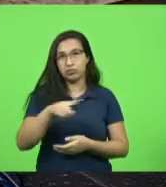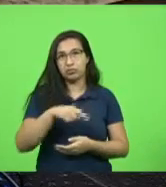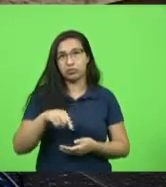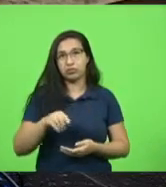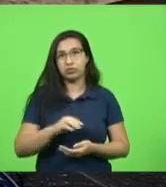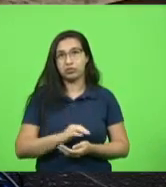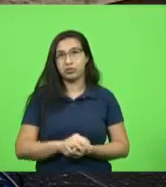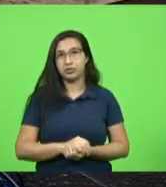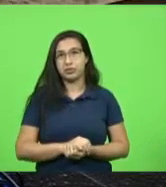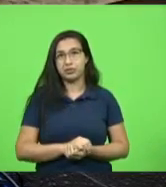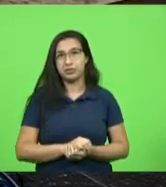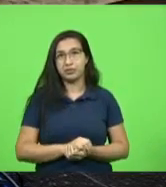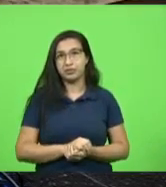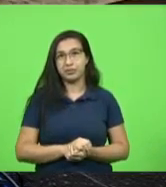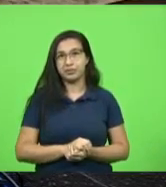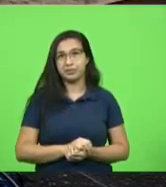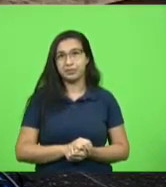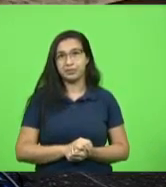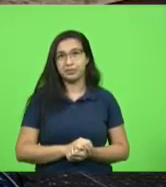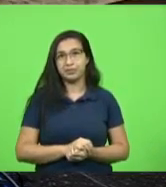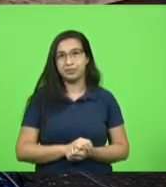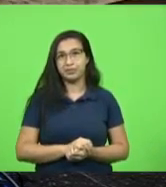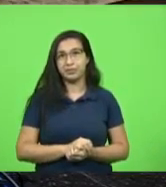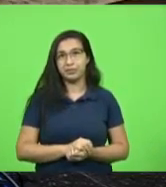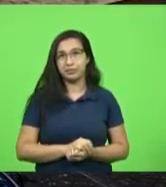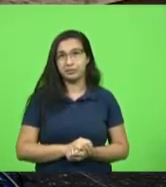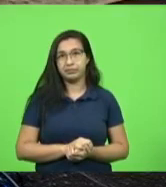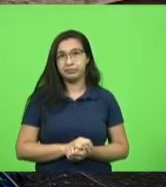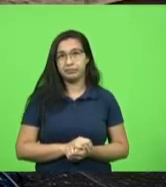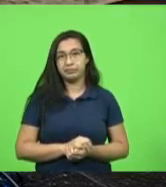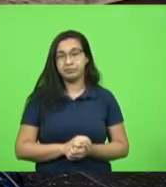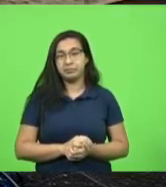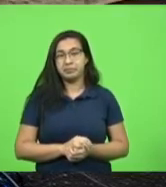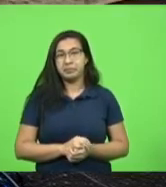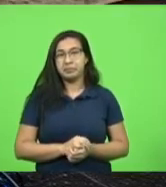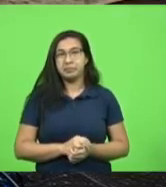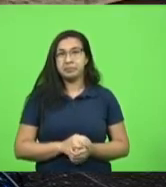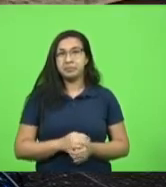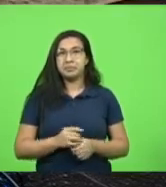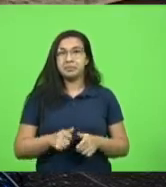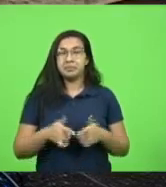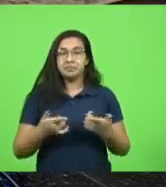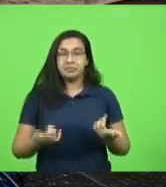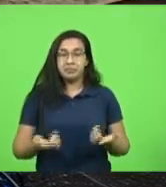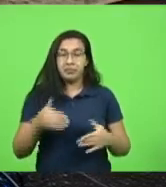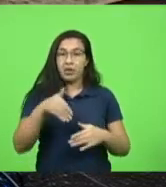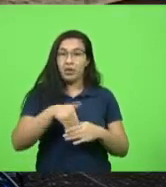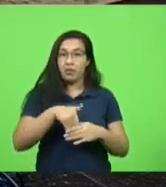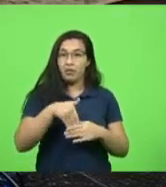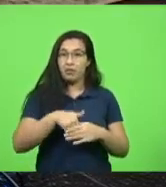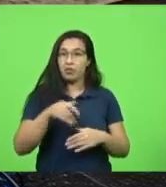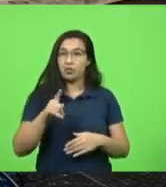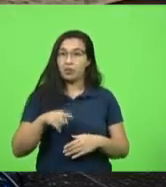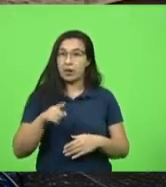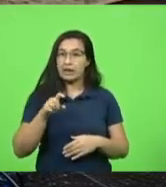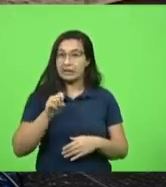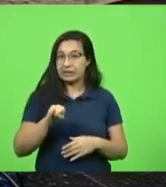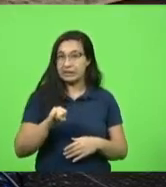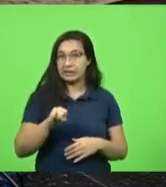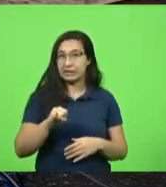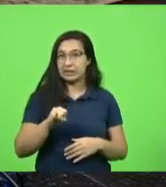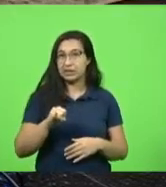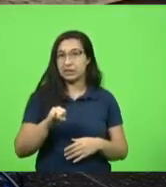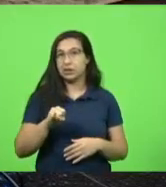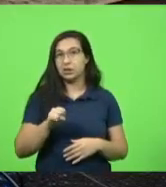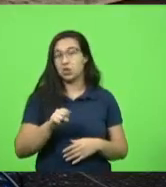Alguns de nós. Né? Mas, enfim, aquilo que nos está sendo votado aqui não é se deve ou não